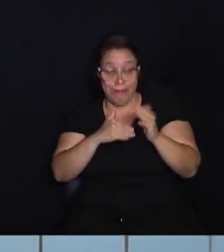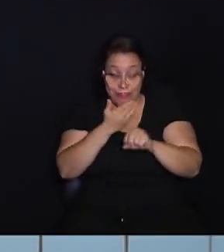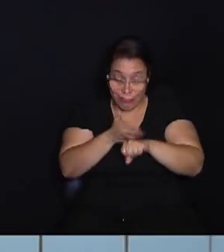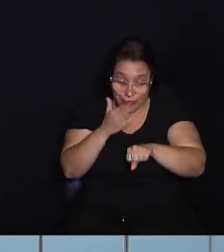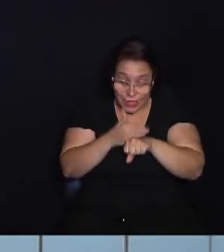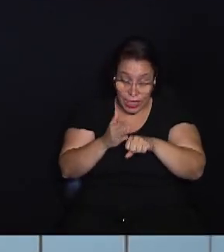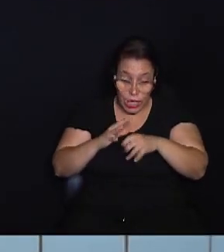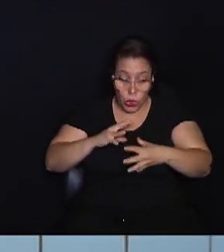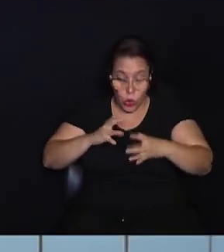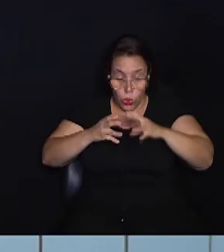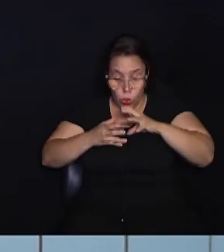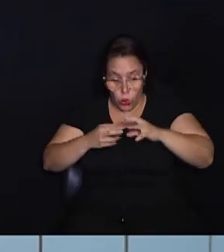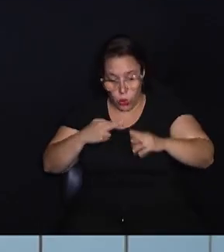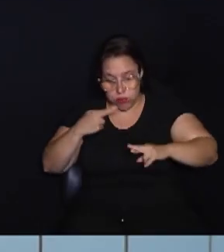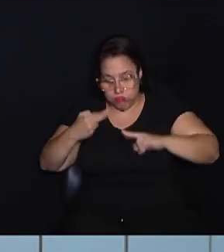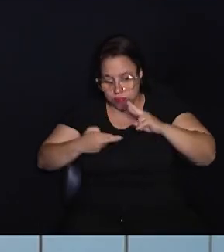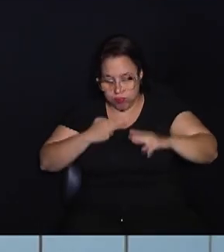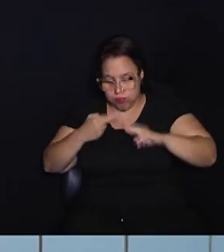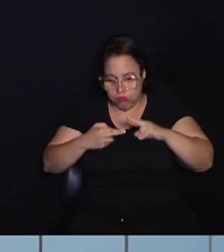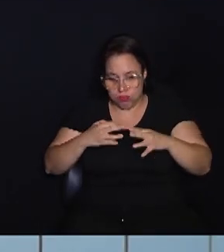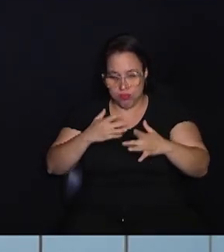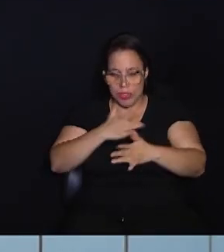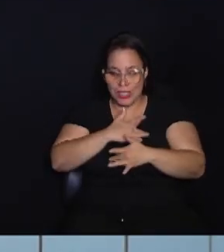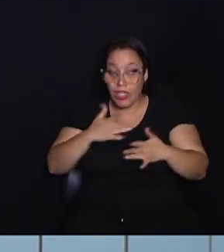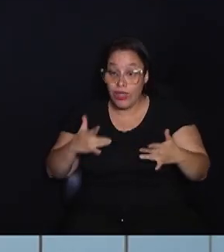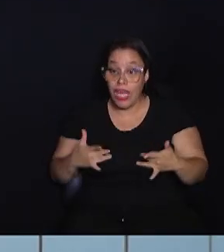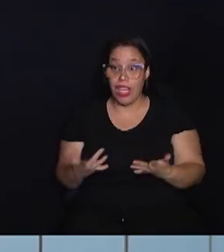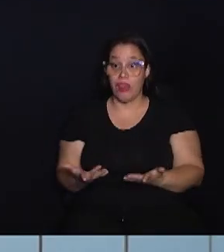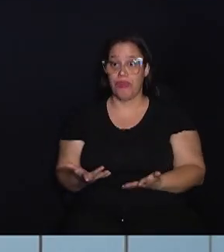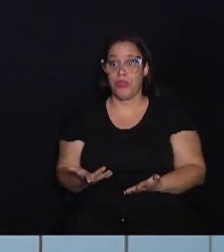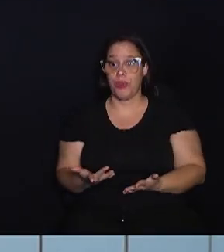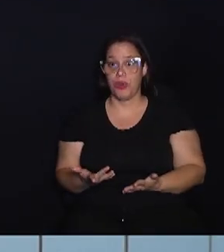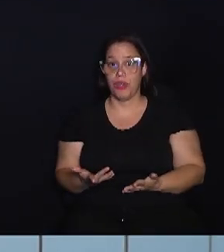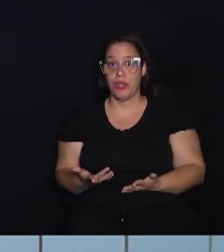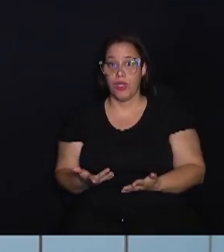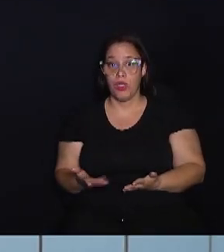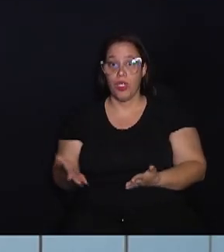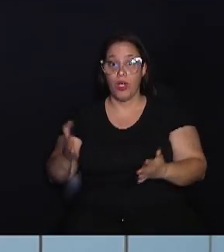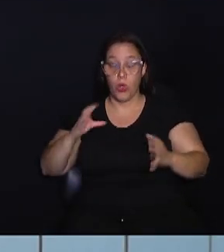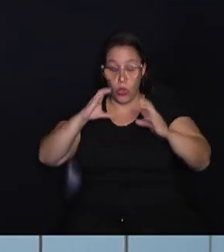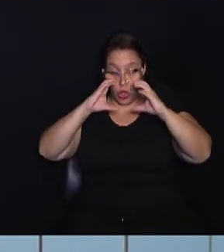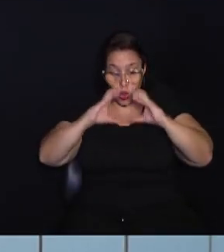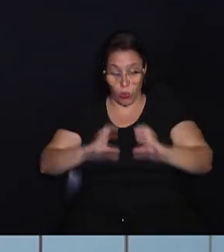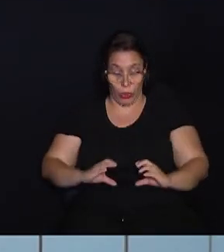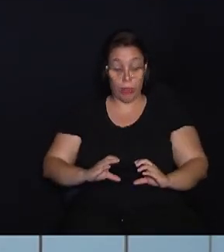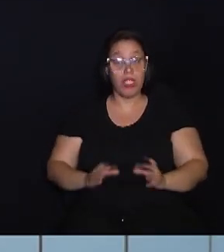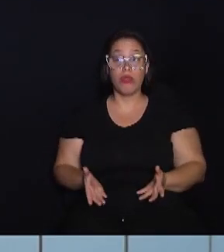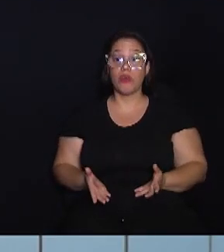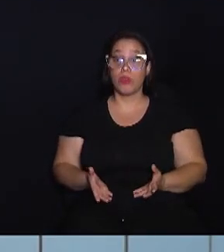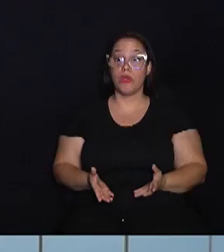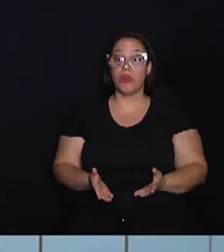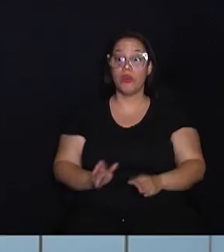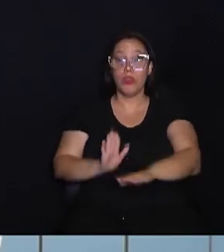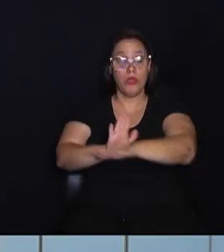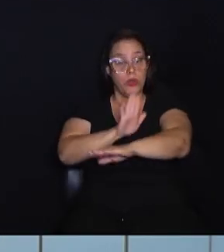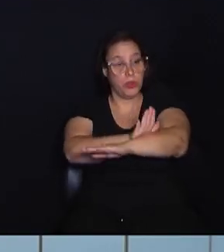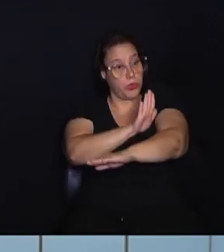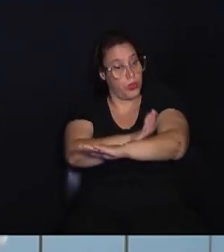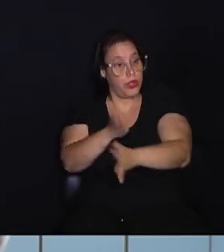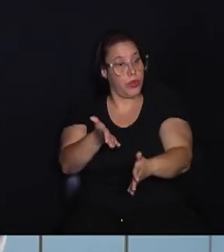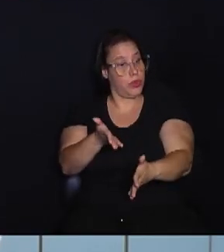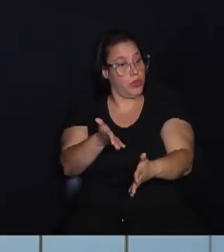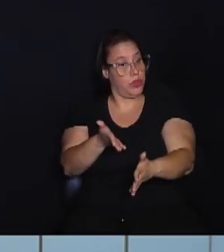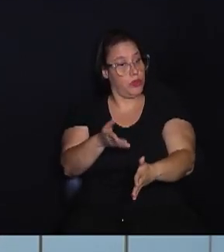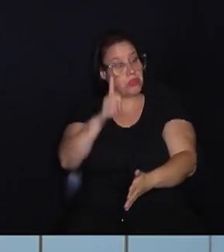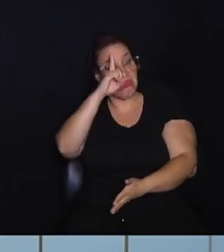ou espiritualidade é saudável no sentido de determinar comportamentos. Você ajuda as pessoas a